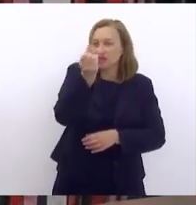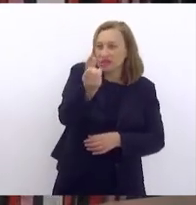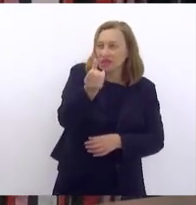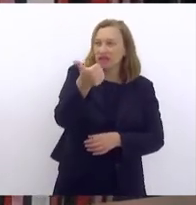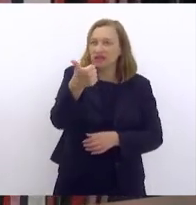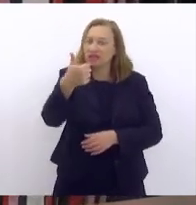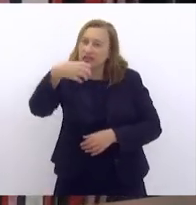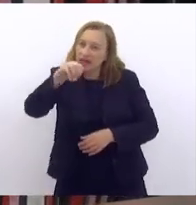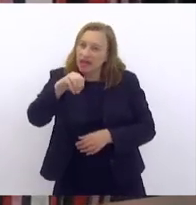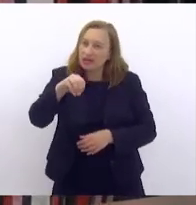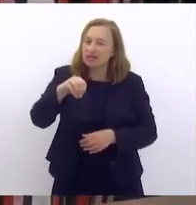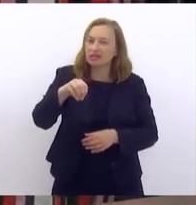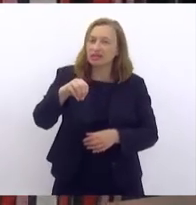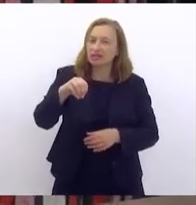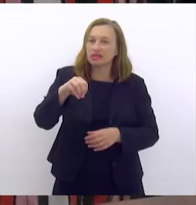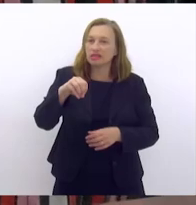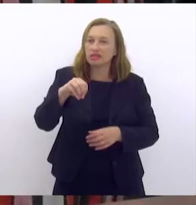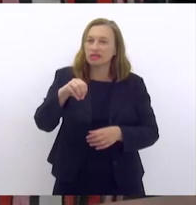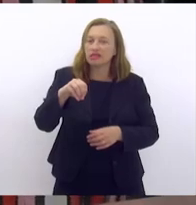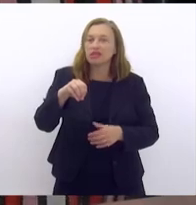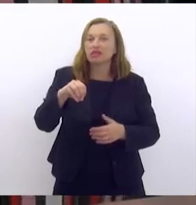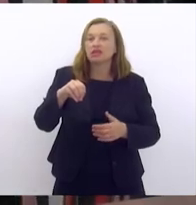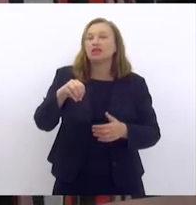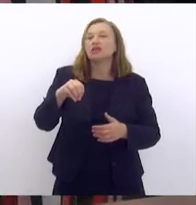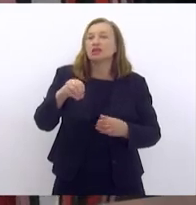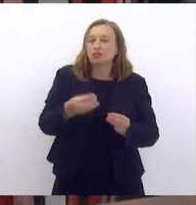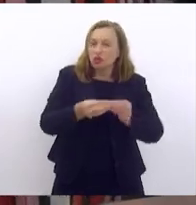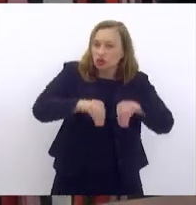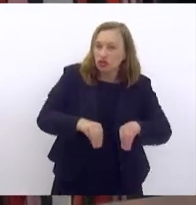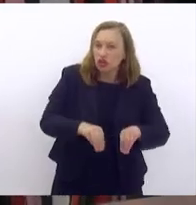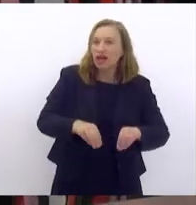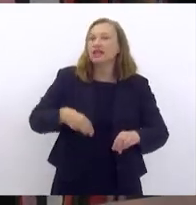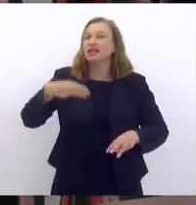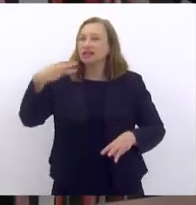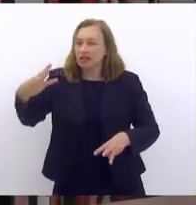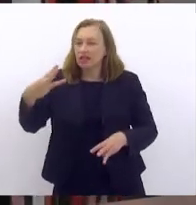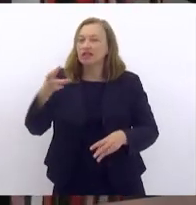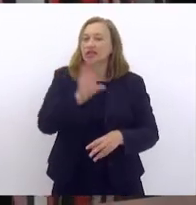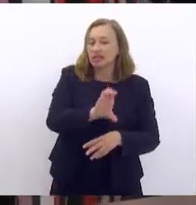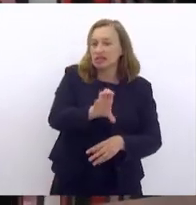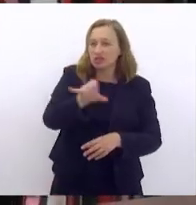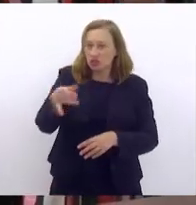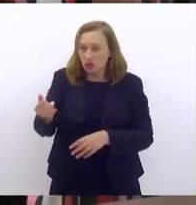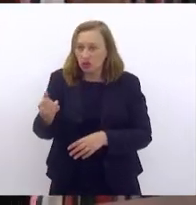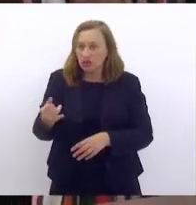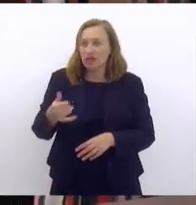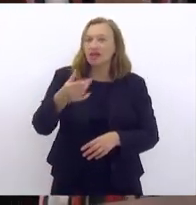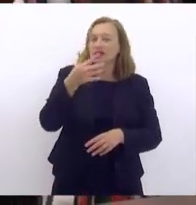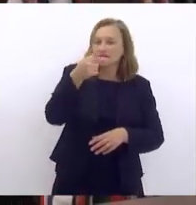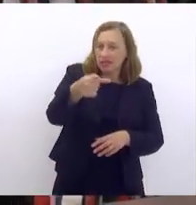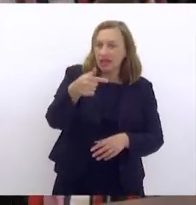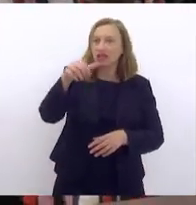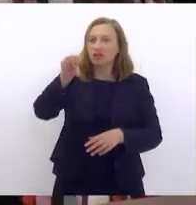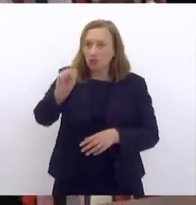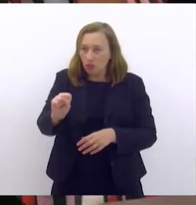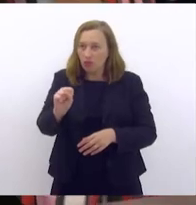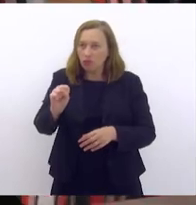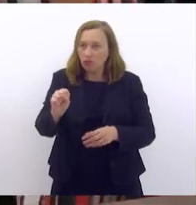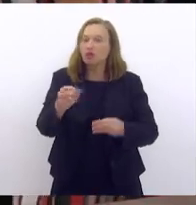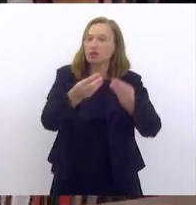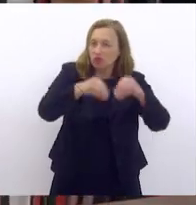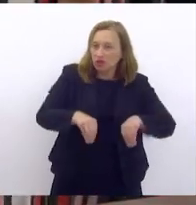10 pela emenda número 3 da CCJ, números 7, 8 e 12 pela emenda número 4 da